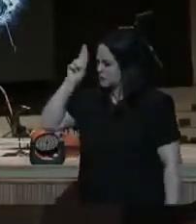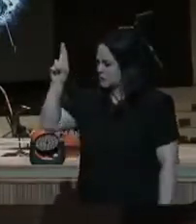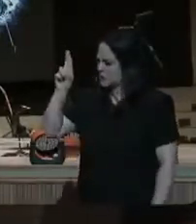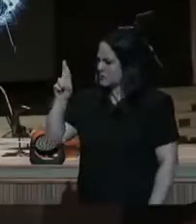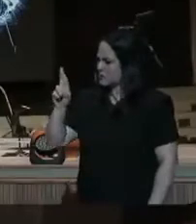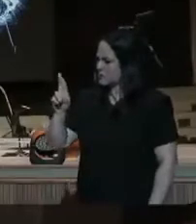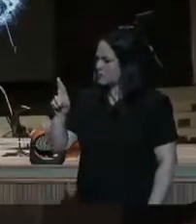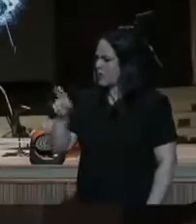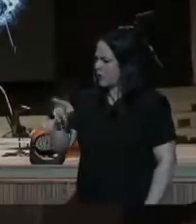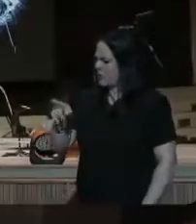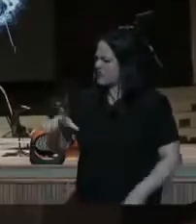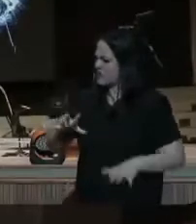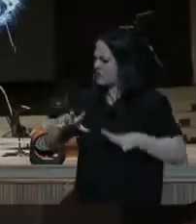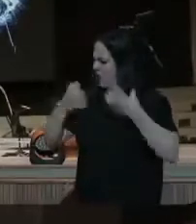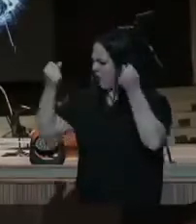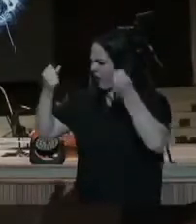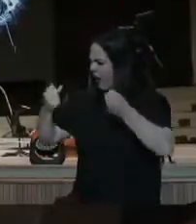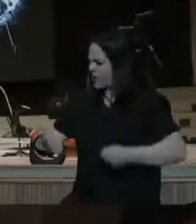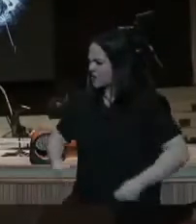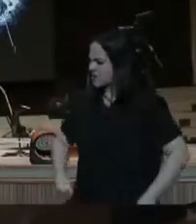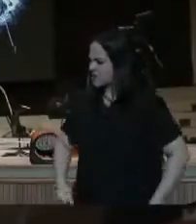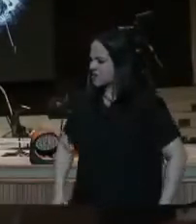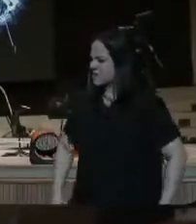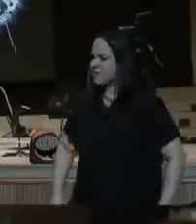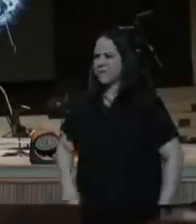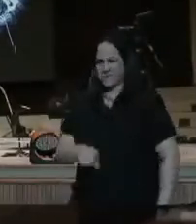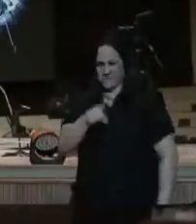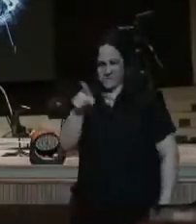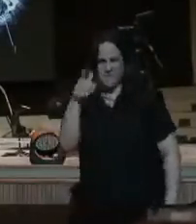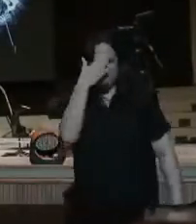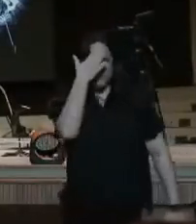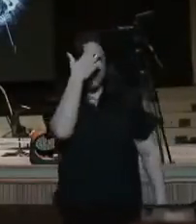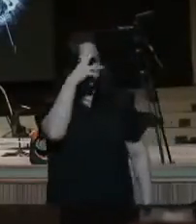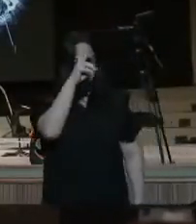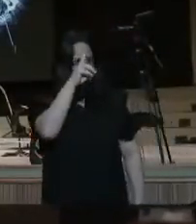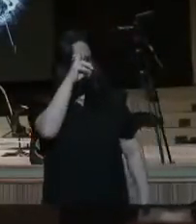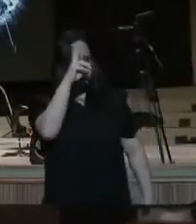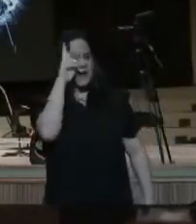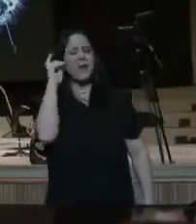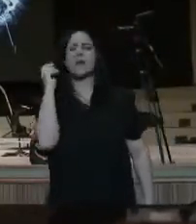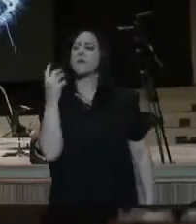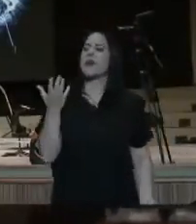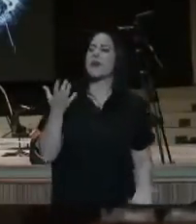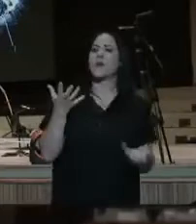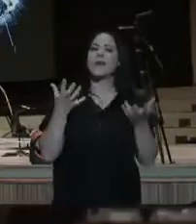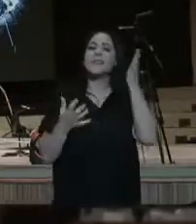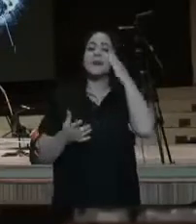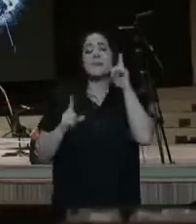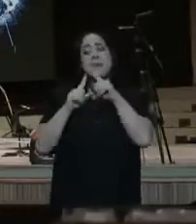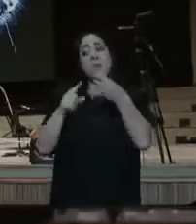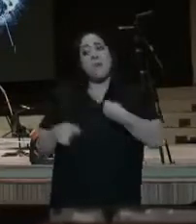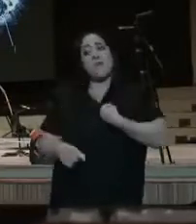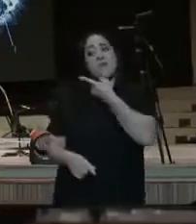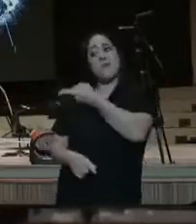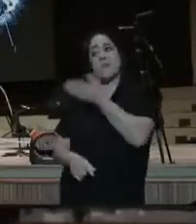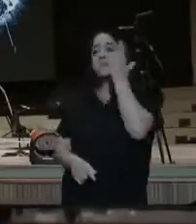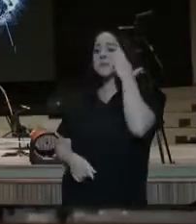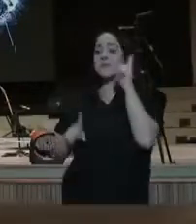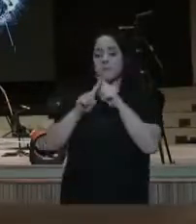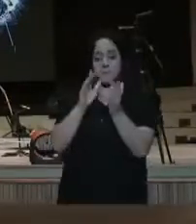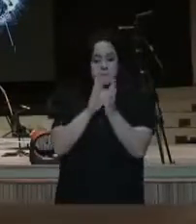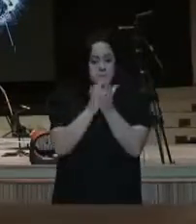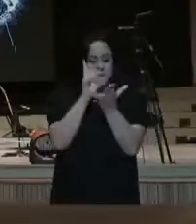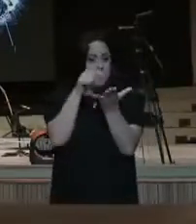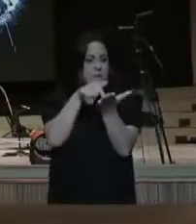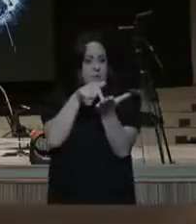nem valente você sabe a história né bastou eu queria saber mas eu não estava lá até na bíblia